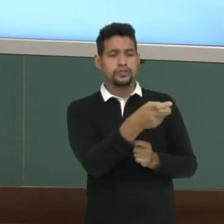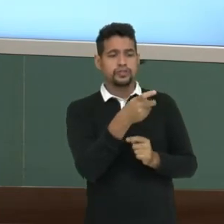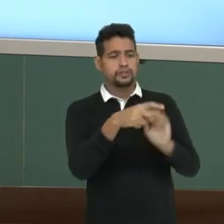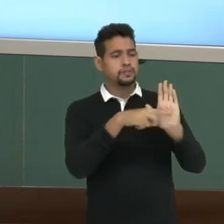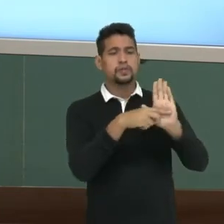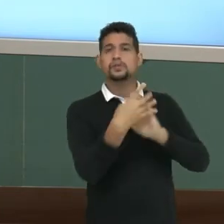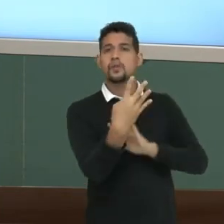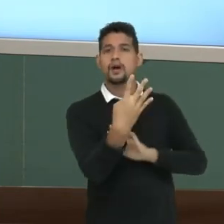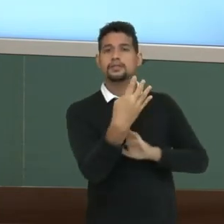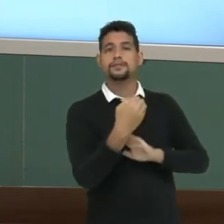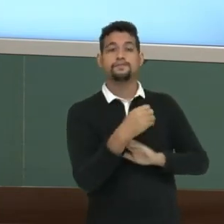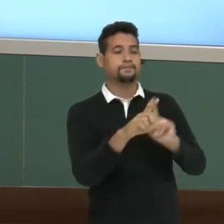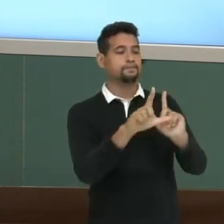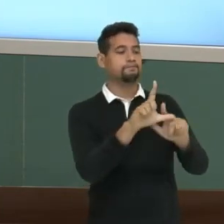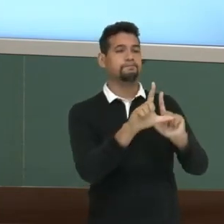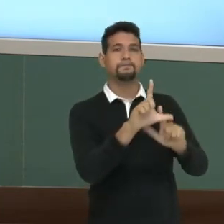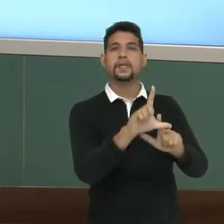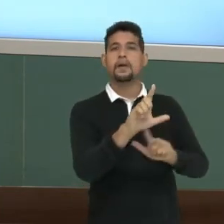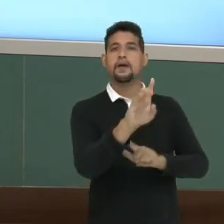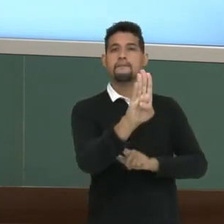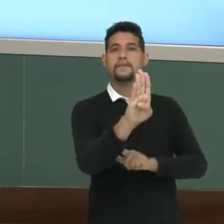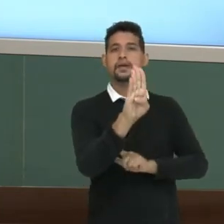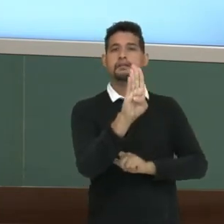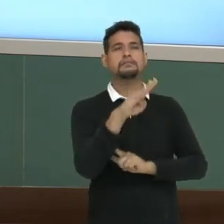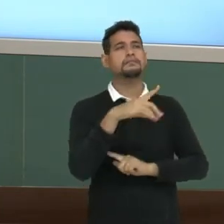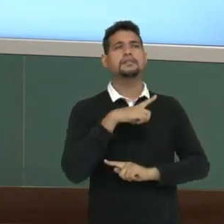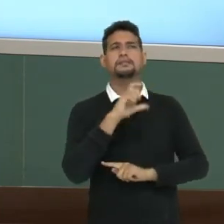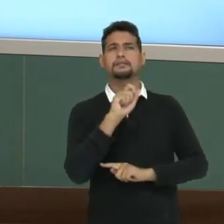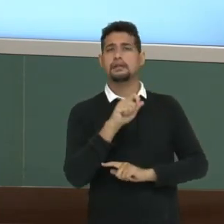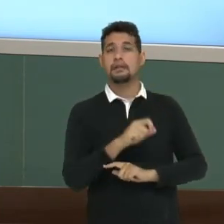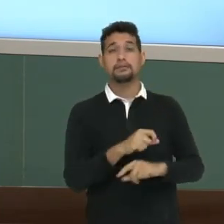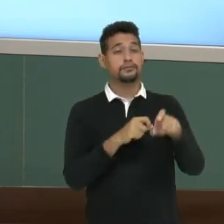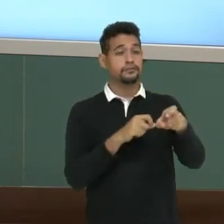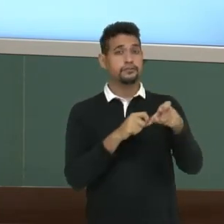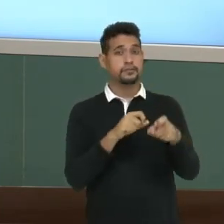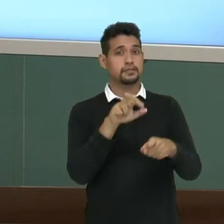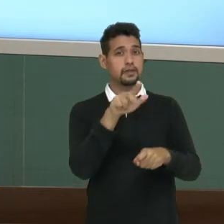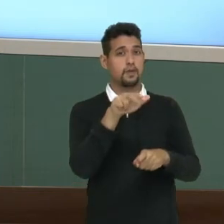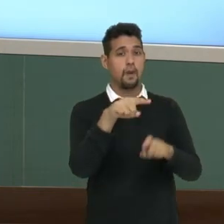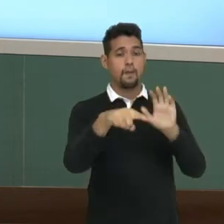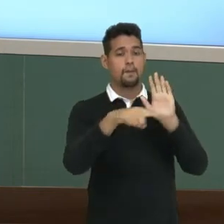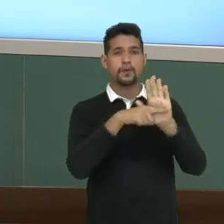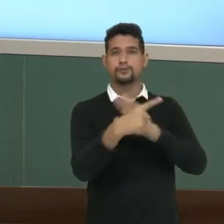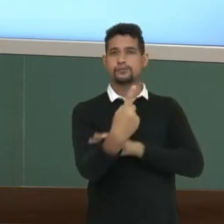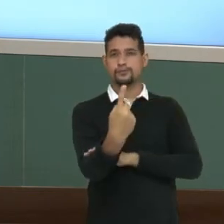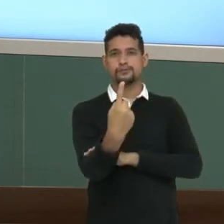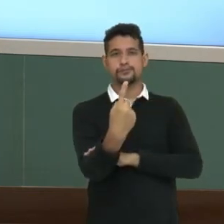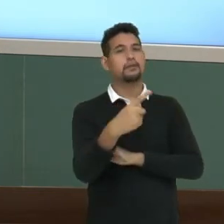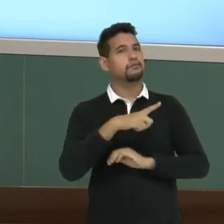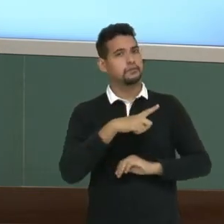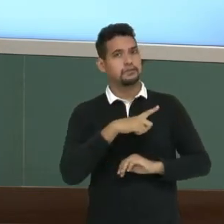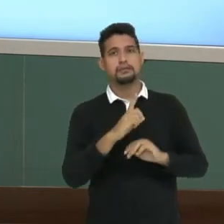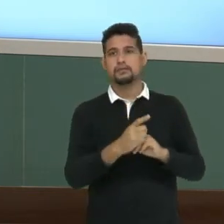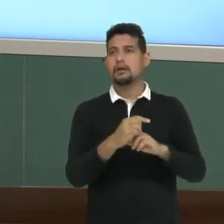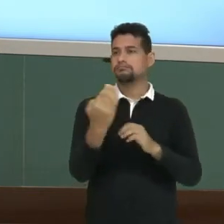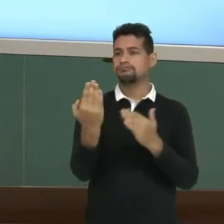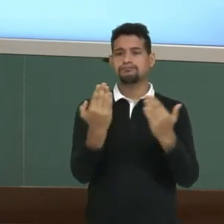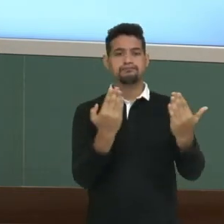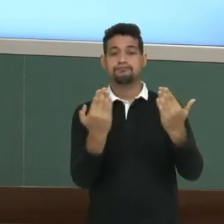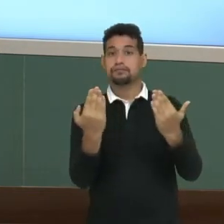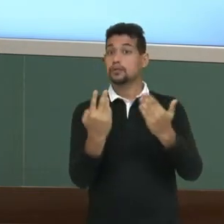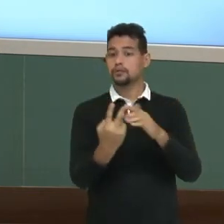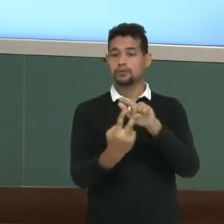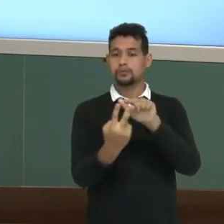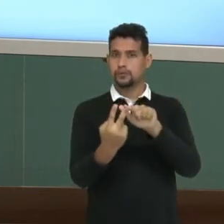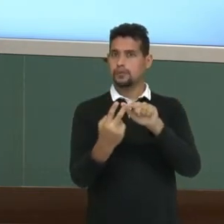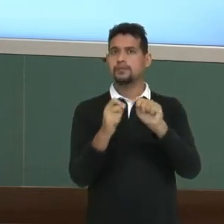4. Na letra B, nós temos que a equação da reta é x igual a menos 1. Você tem o ponto e tem as duas equações da